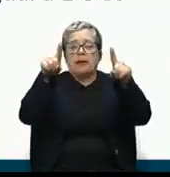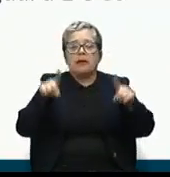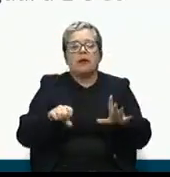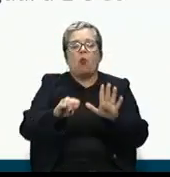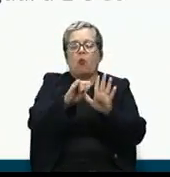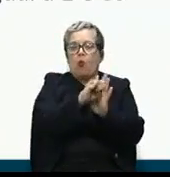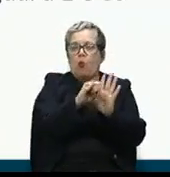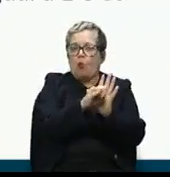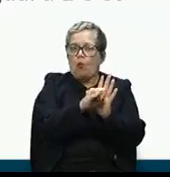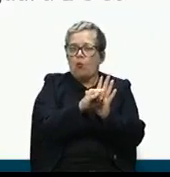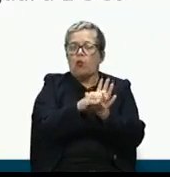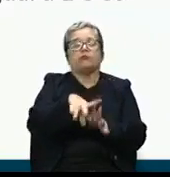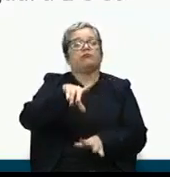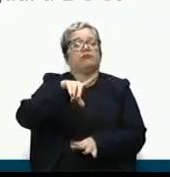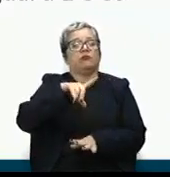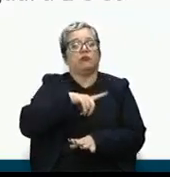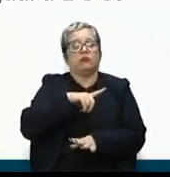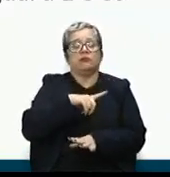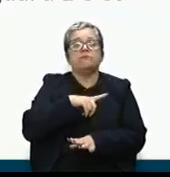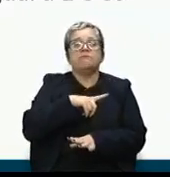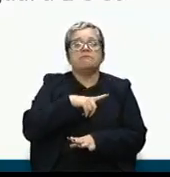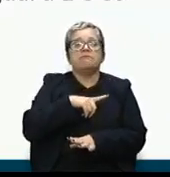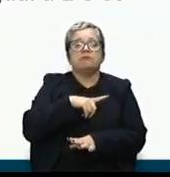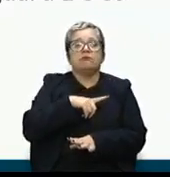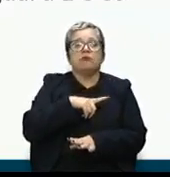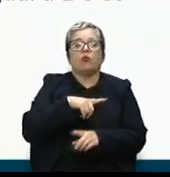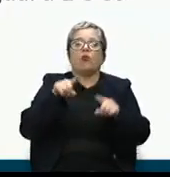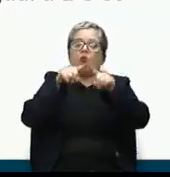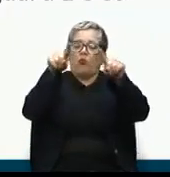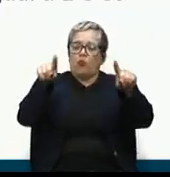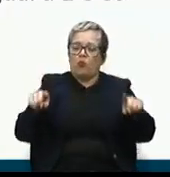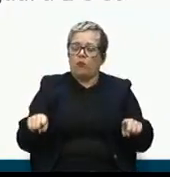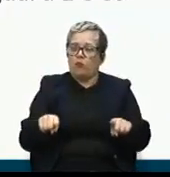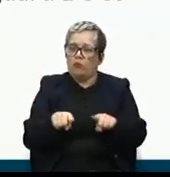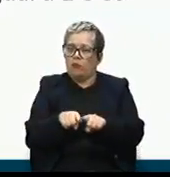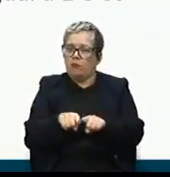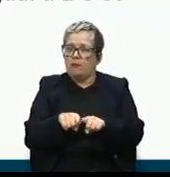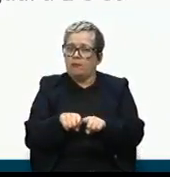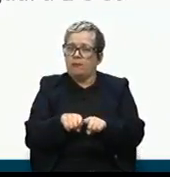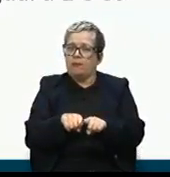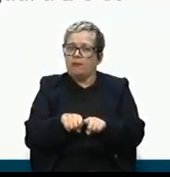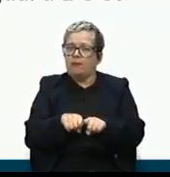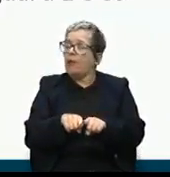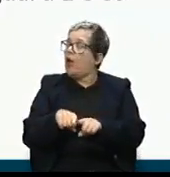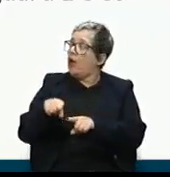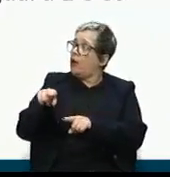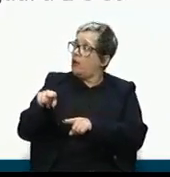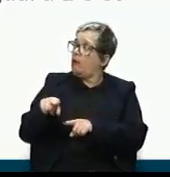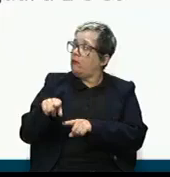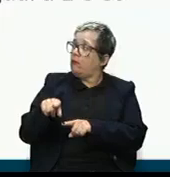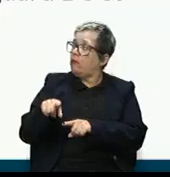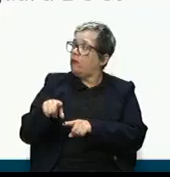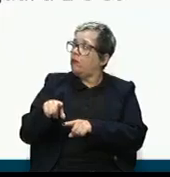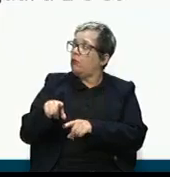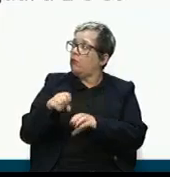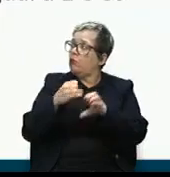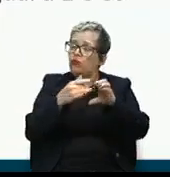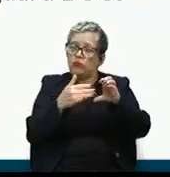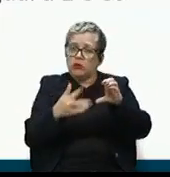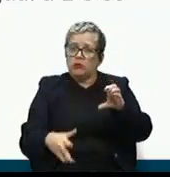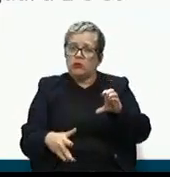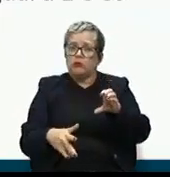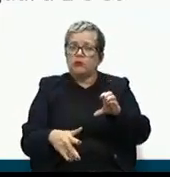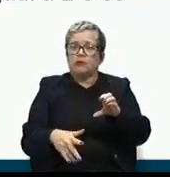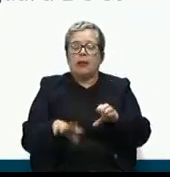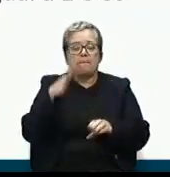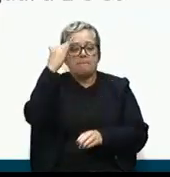identidade. Nós vamos ter matrizes identidades do tipo quadrada. E neste caso, os elementos da